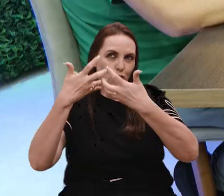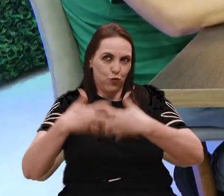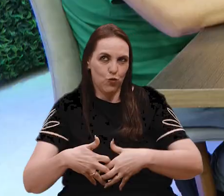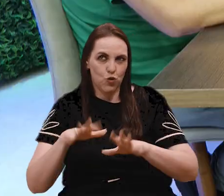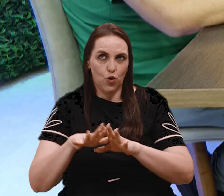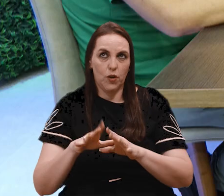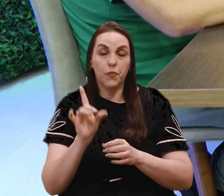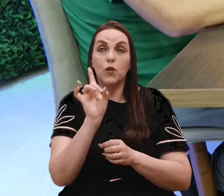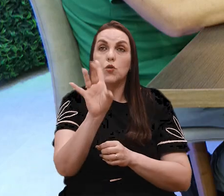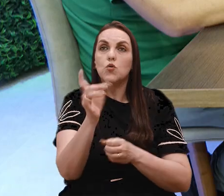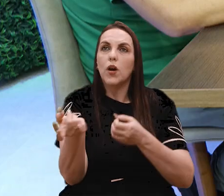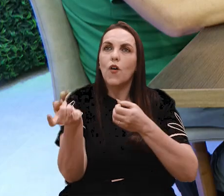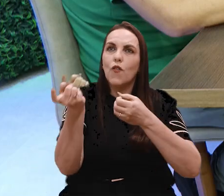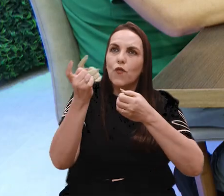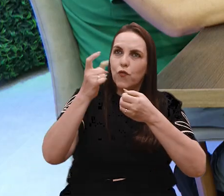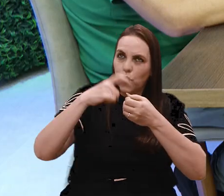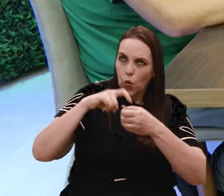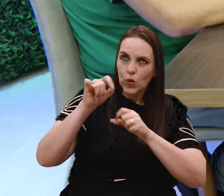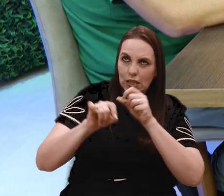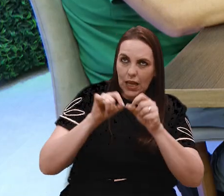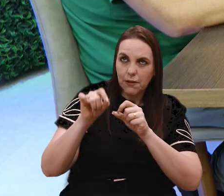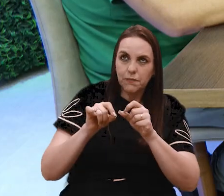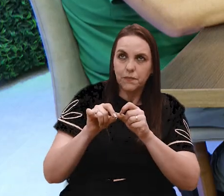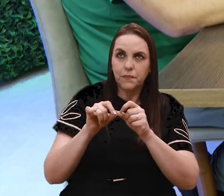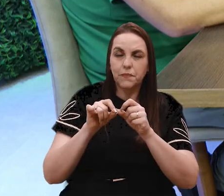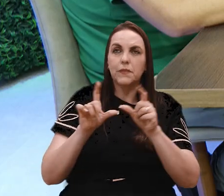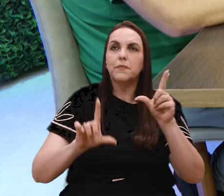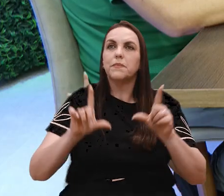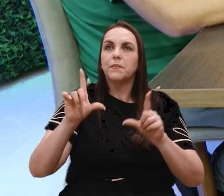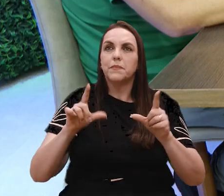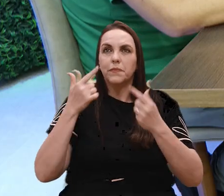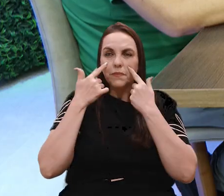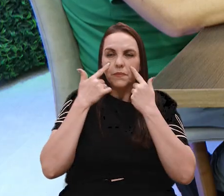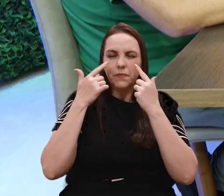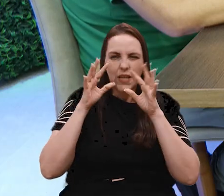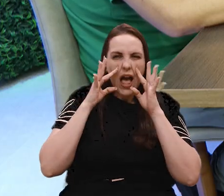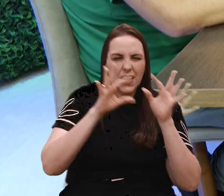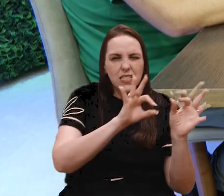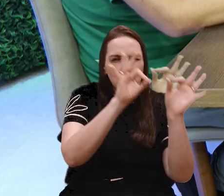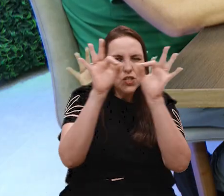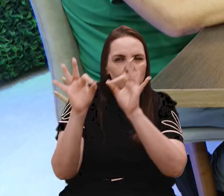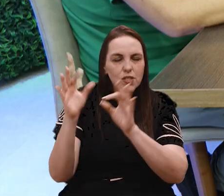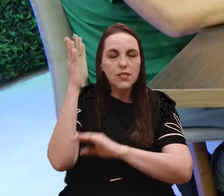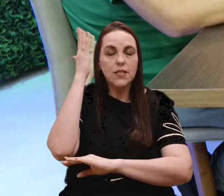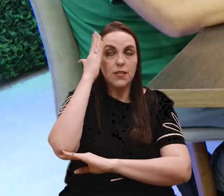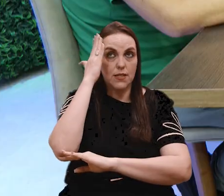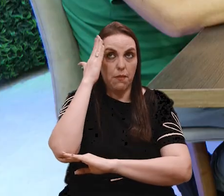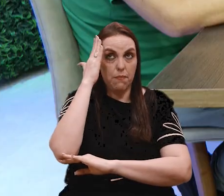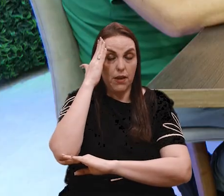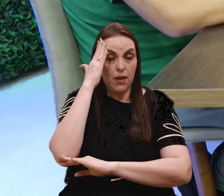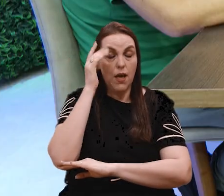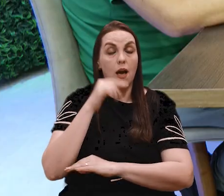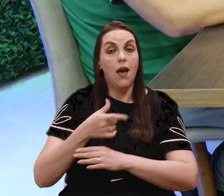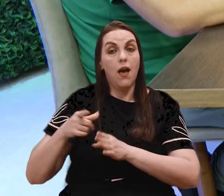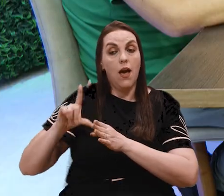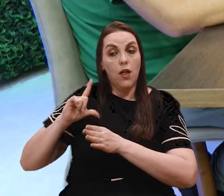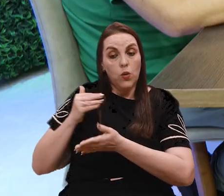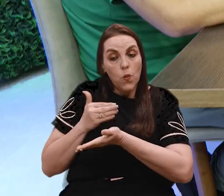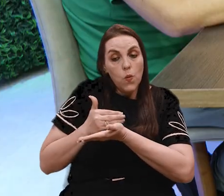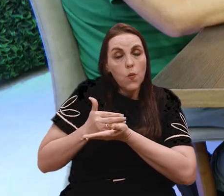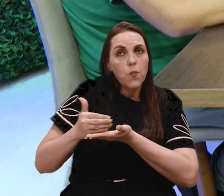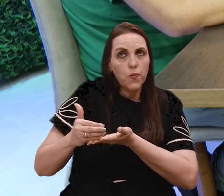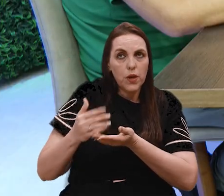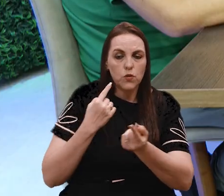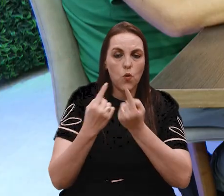quero voltar para o nosso telespectador saber. Foi dada a ordem de início para recuperar a Rota do Sol